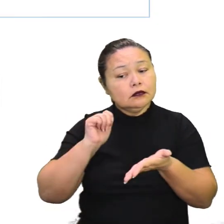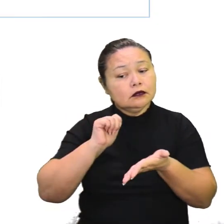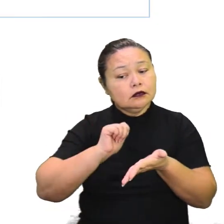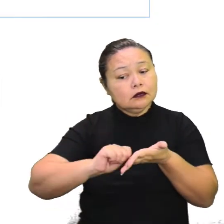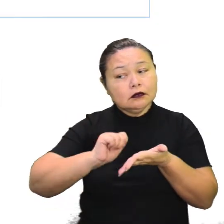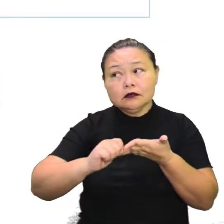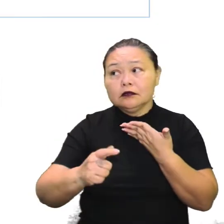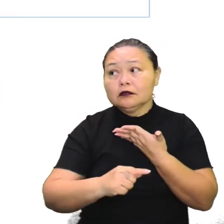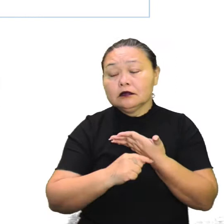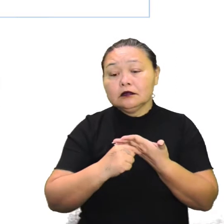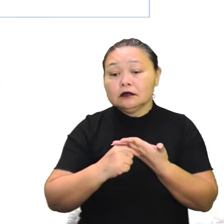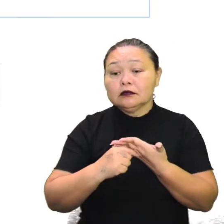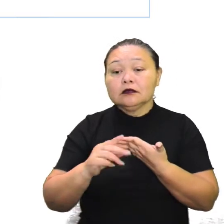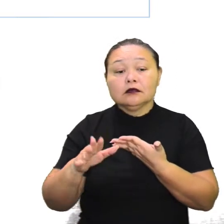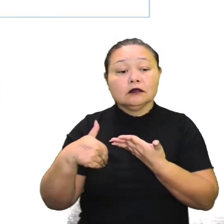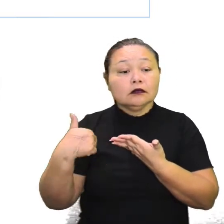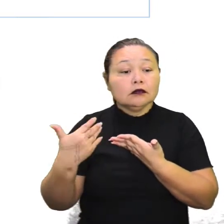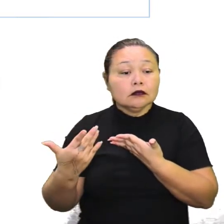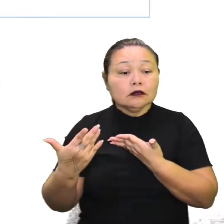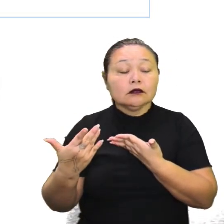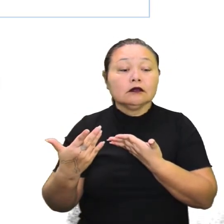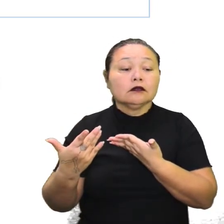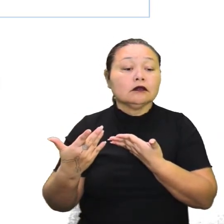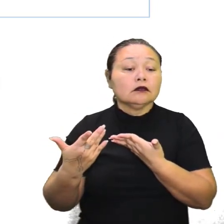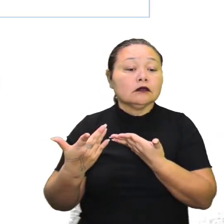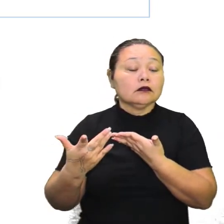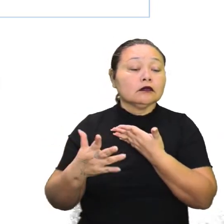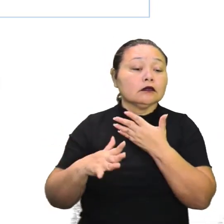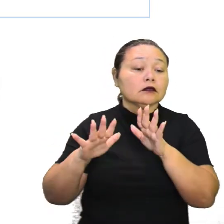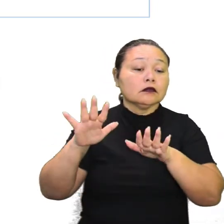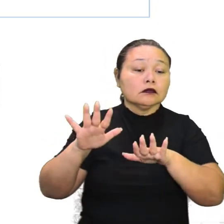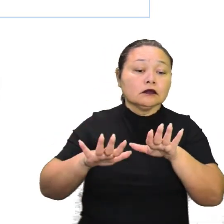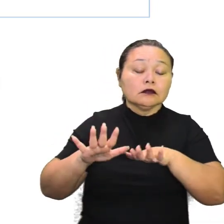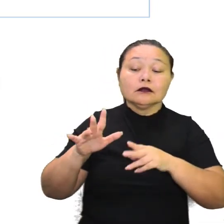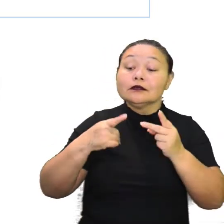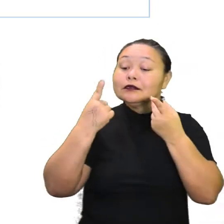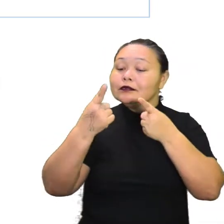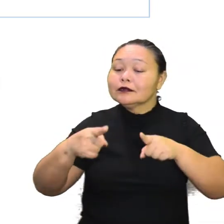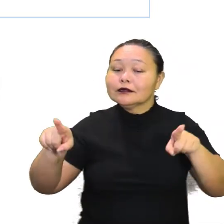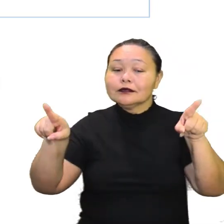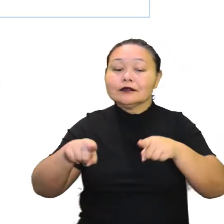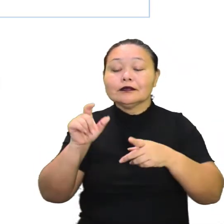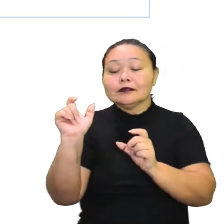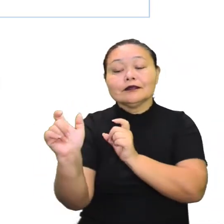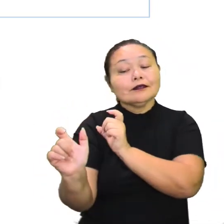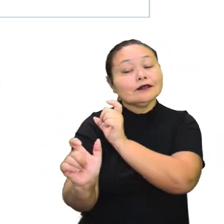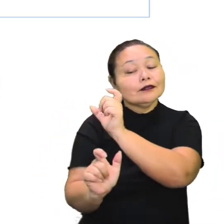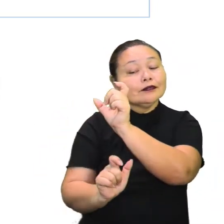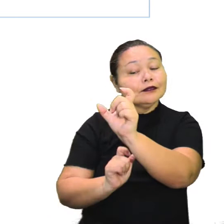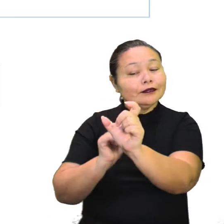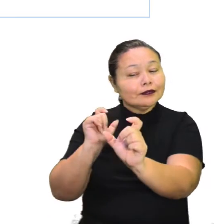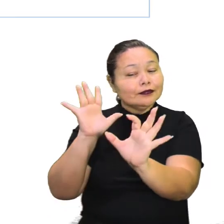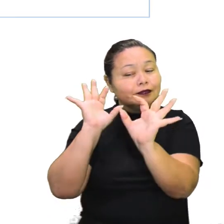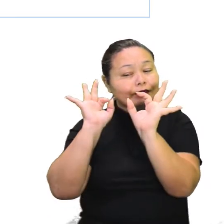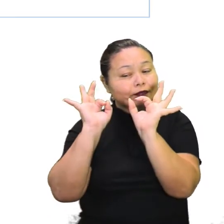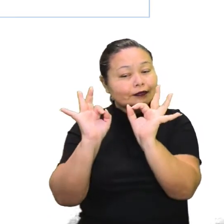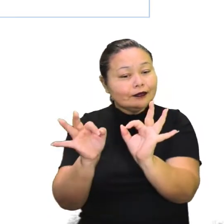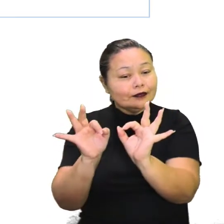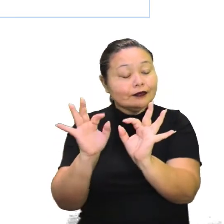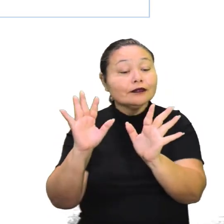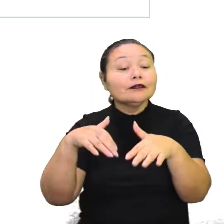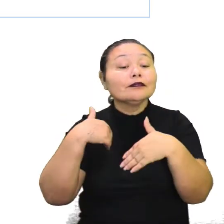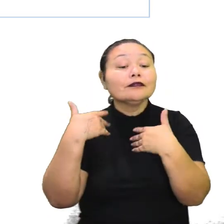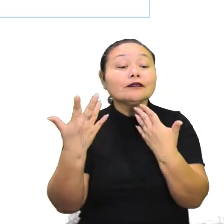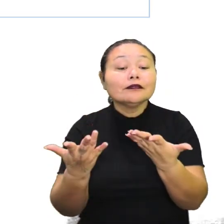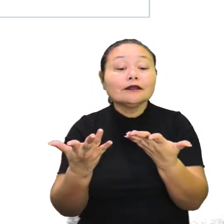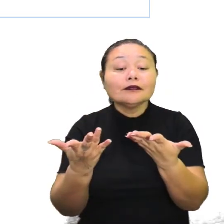produzir. E aí é explorada totalmente a musicalidade das palavras, certo? E